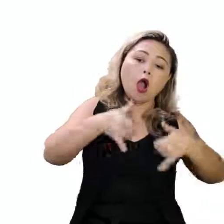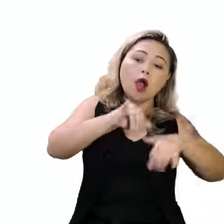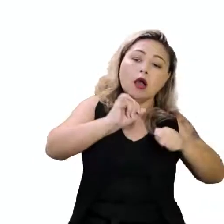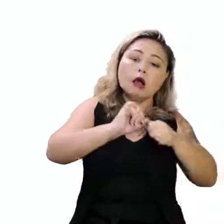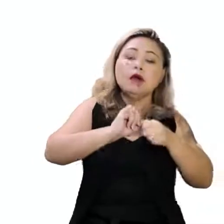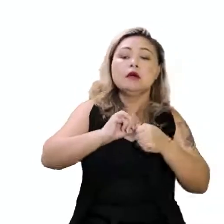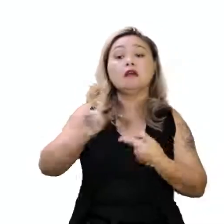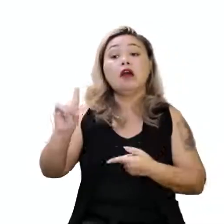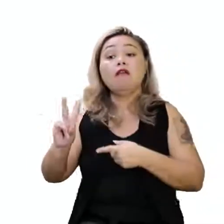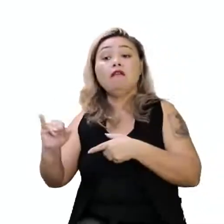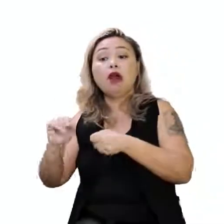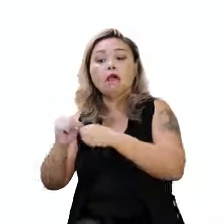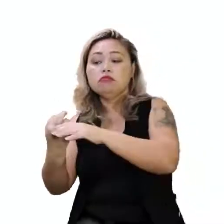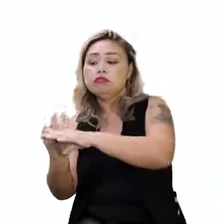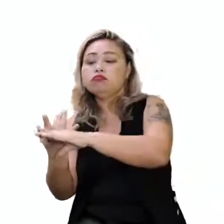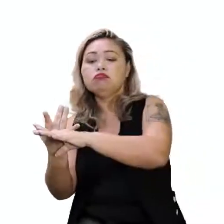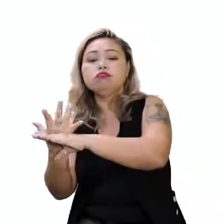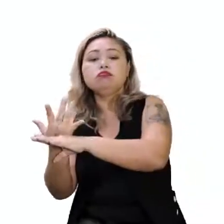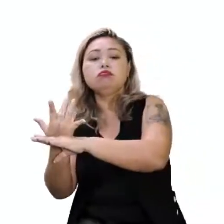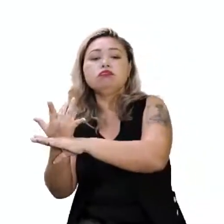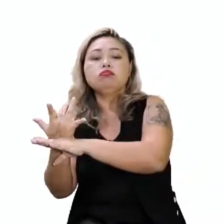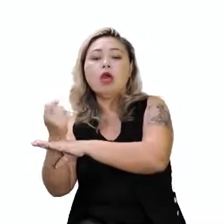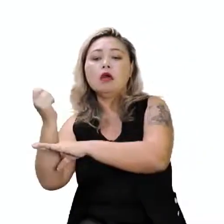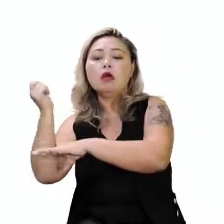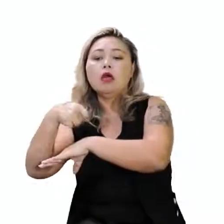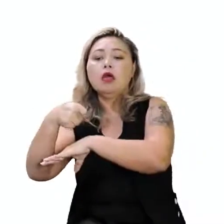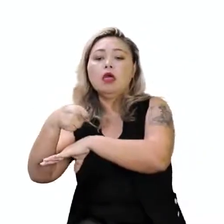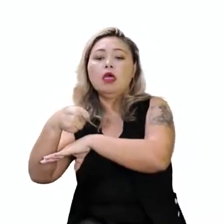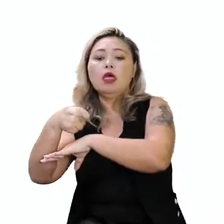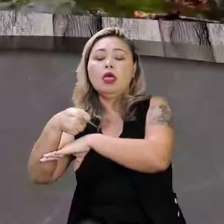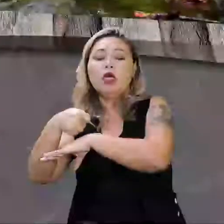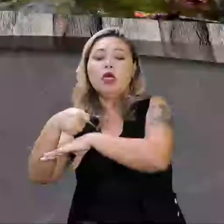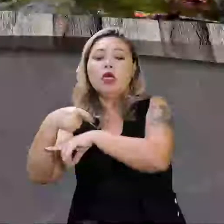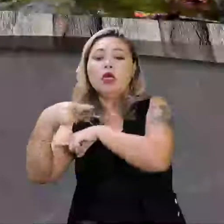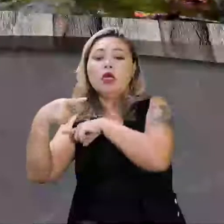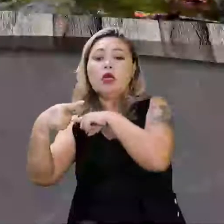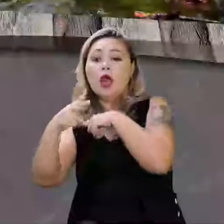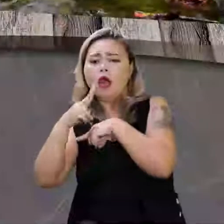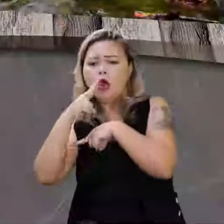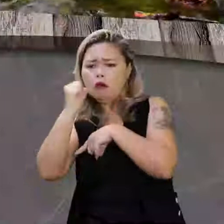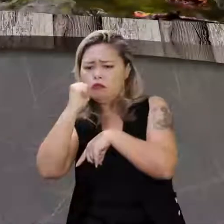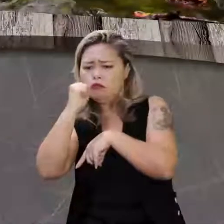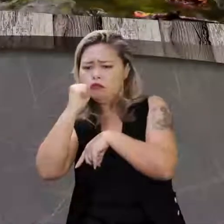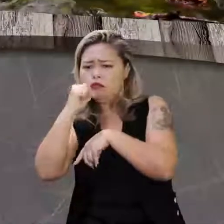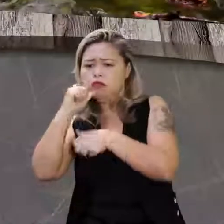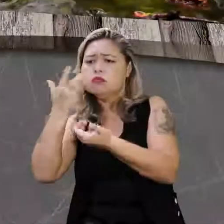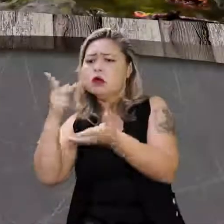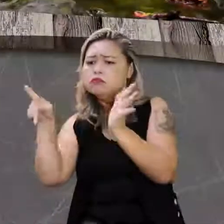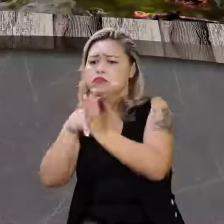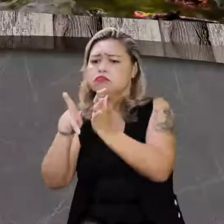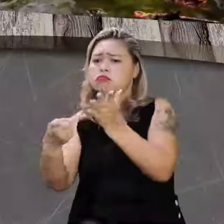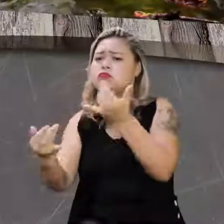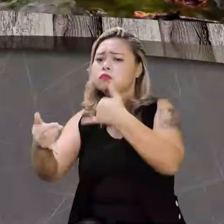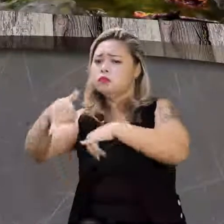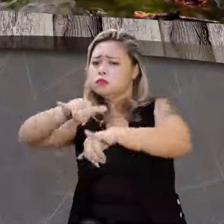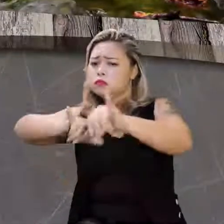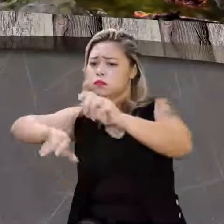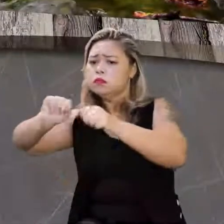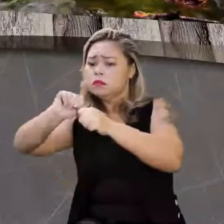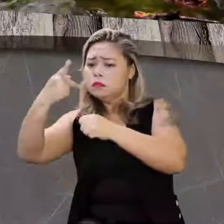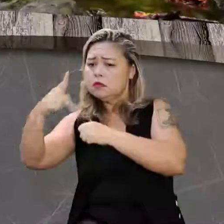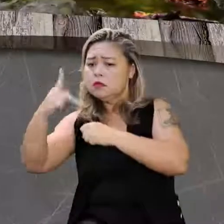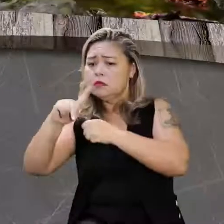agora fazer com que essa espécie adquira capacidades de resistência a esses componentes químicos liberados